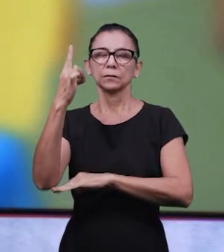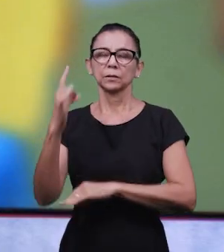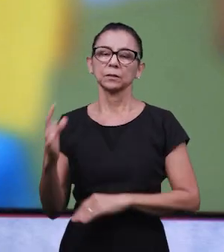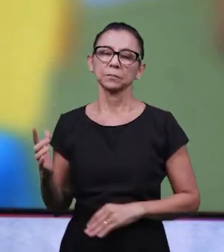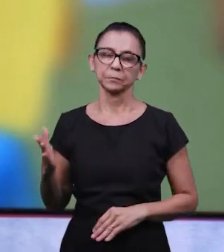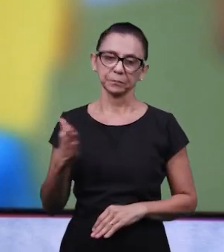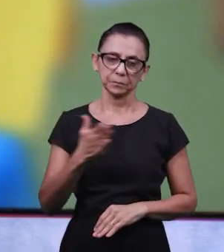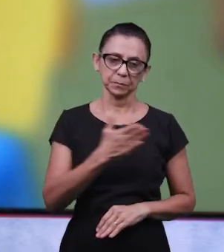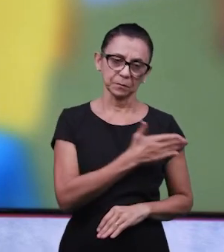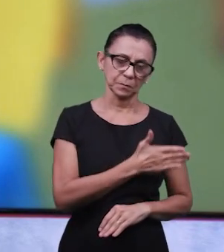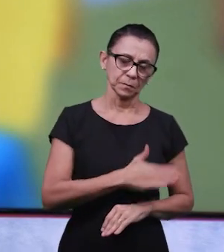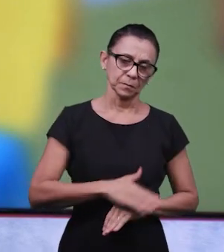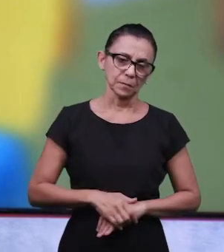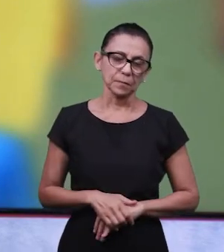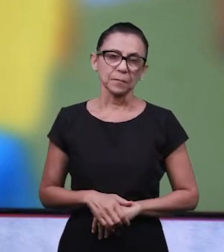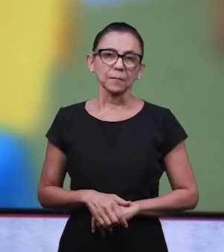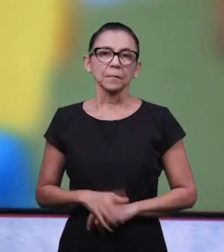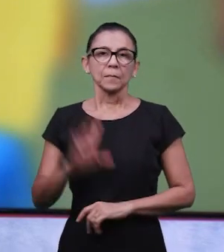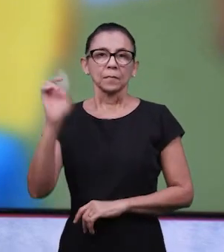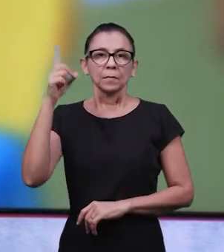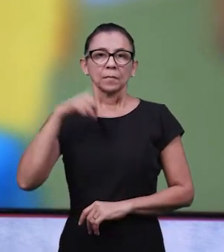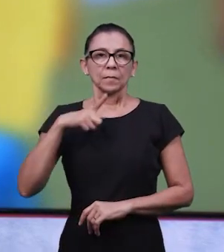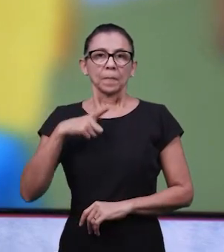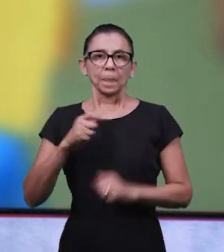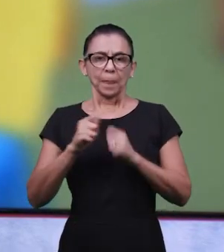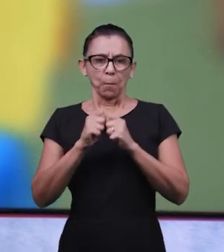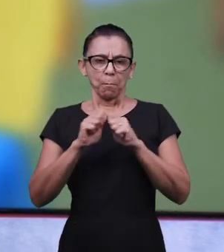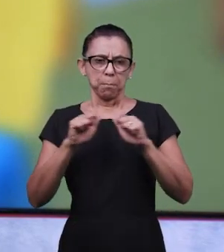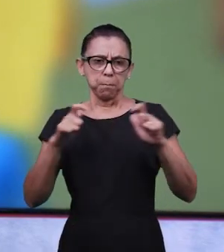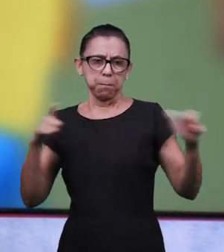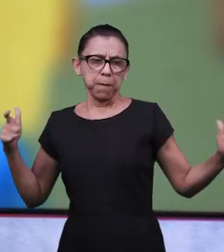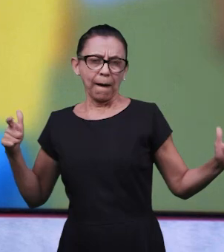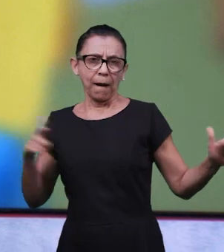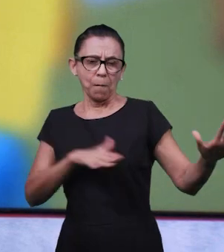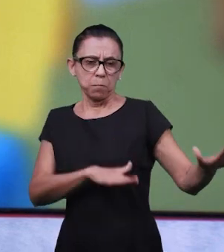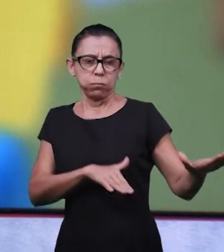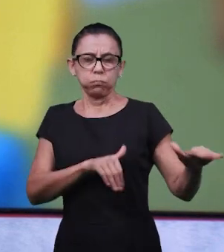com todo o Israel para o fazerem rei